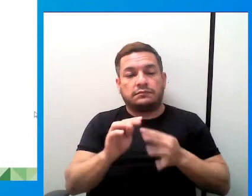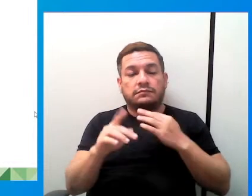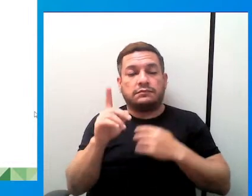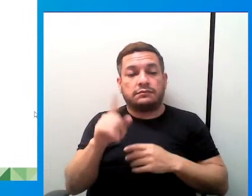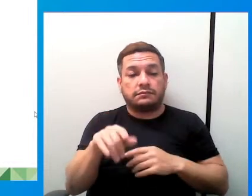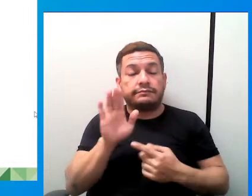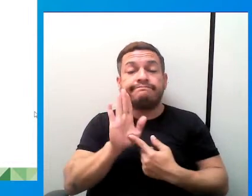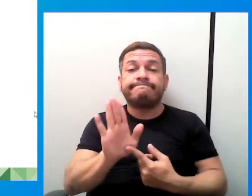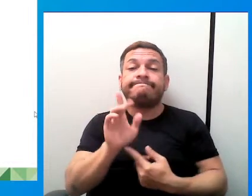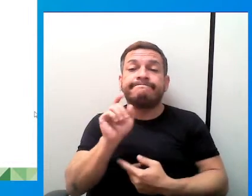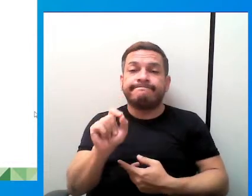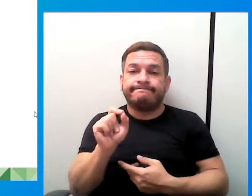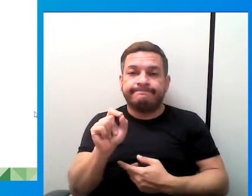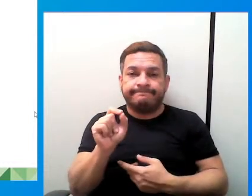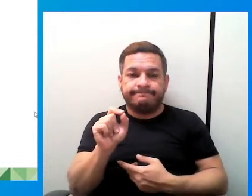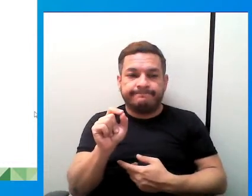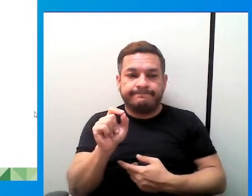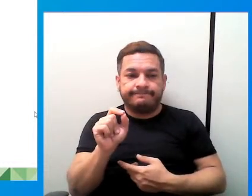tecnológica traz